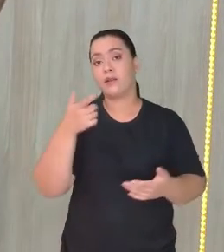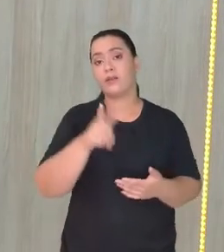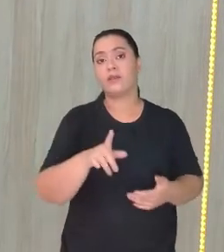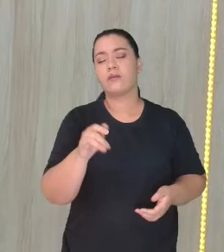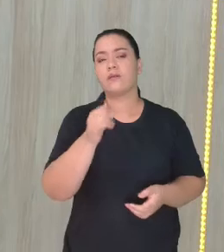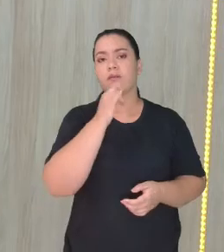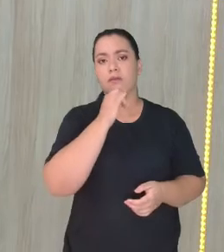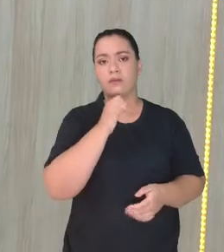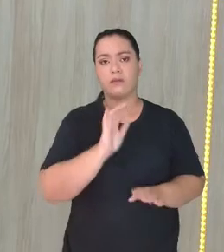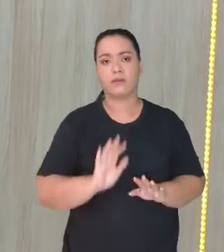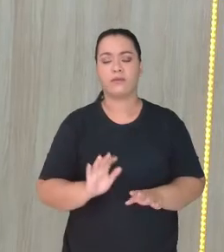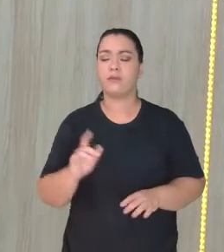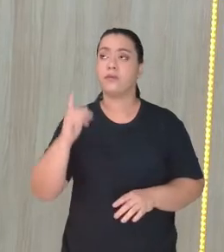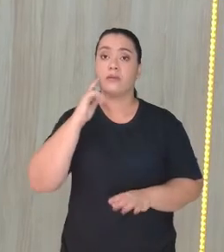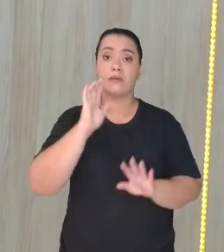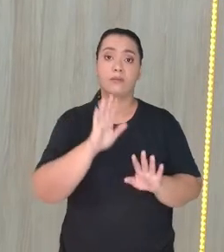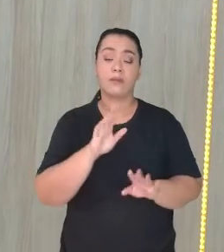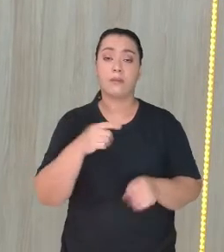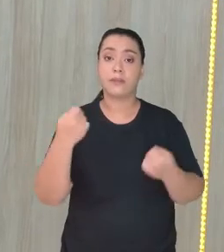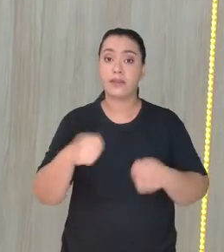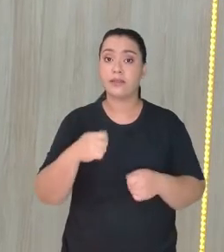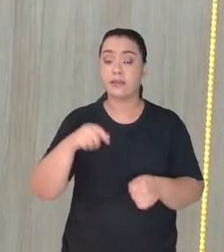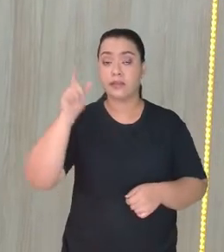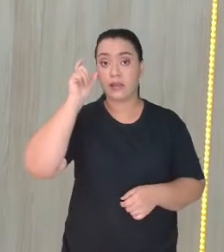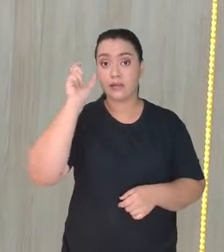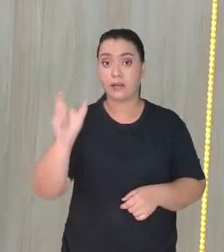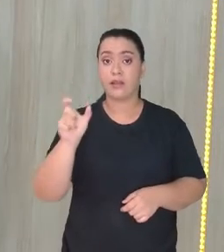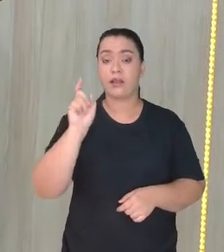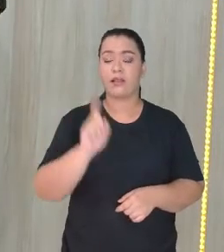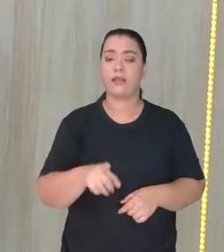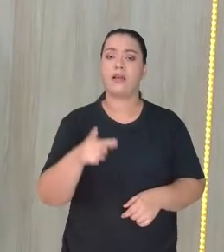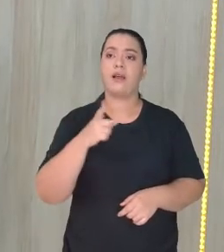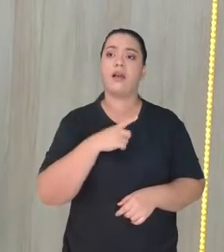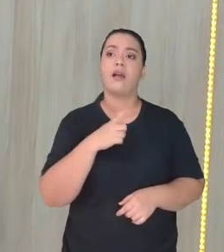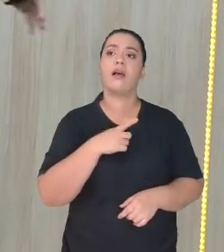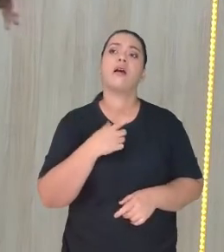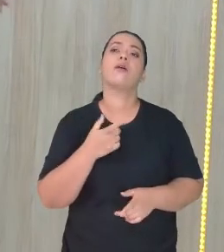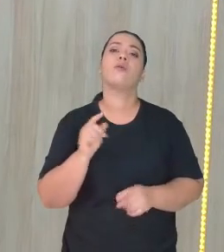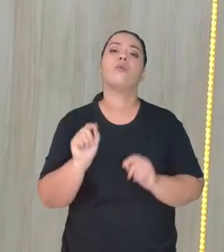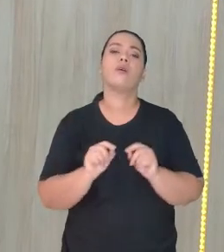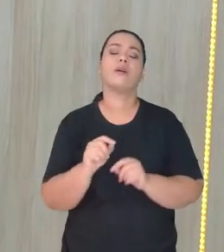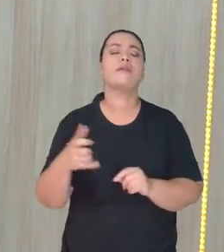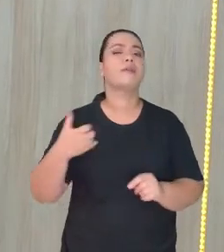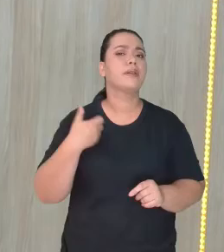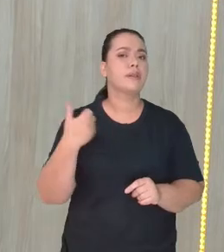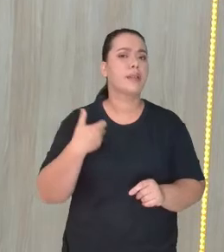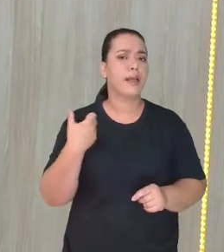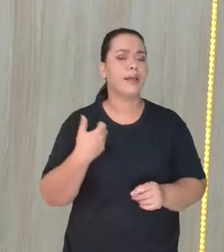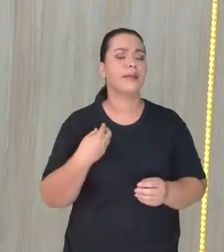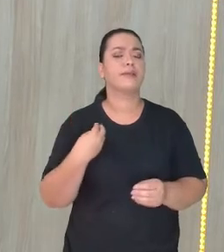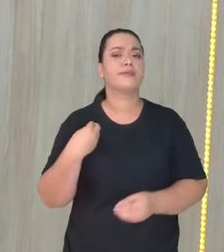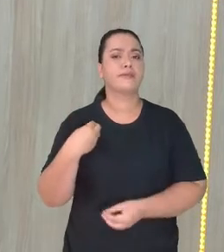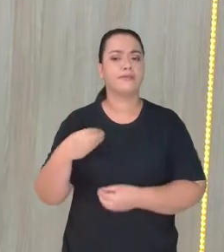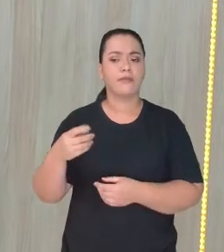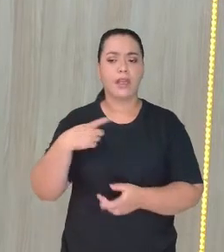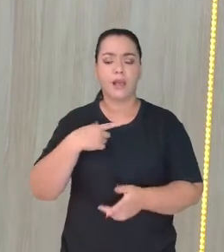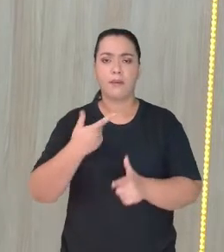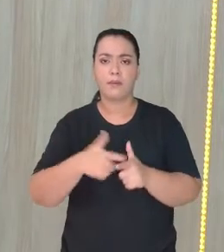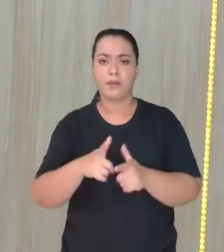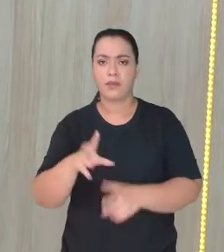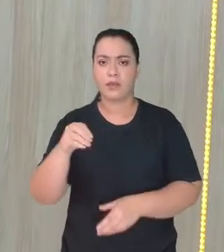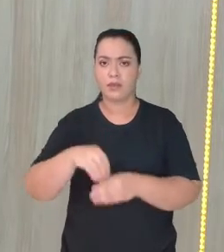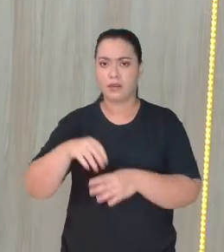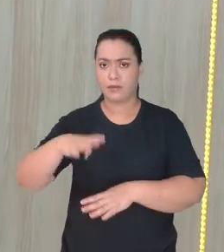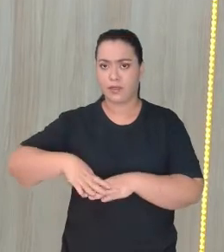aí, se ligando nessas situações que envolvem idades, tá? São bem frequentes aí nos